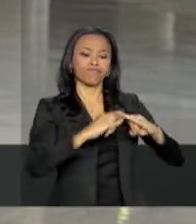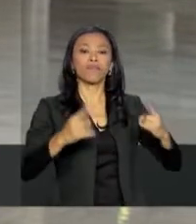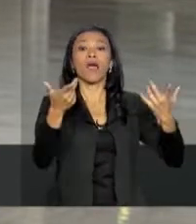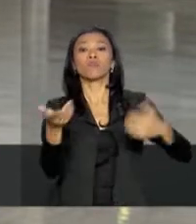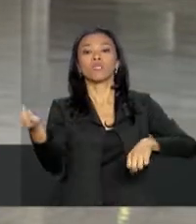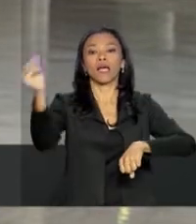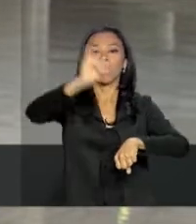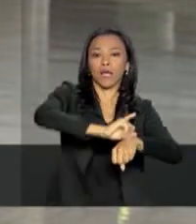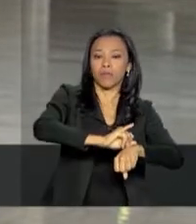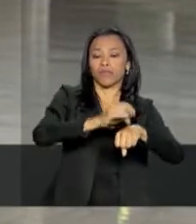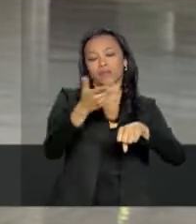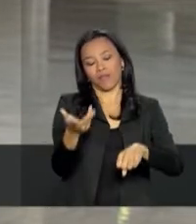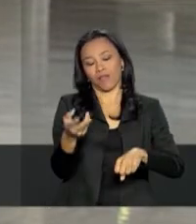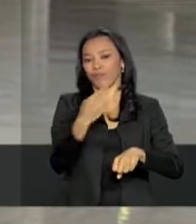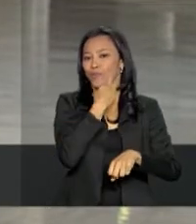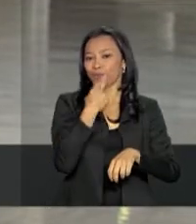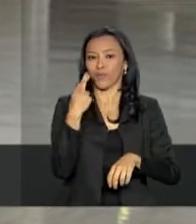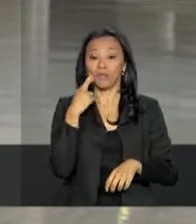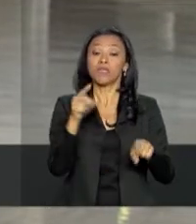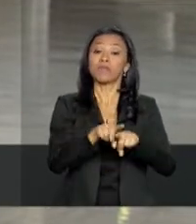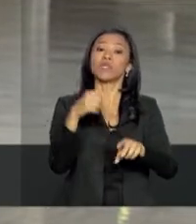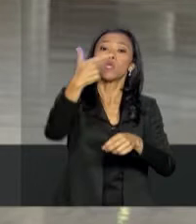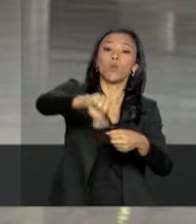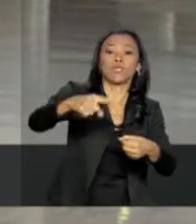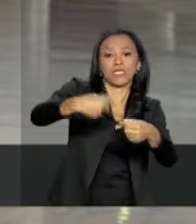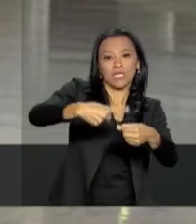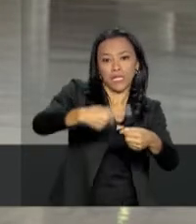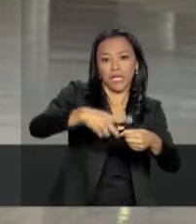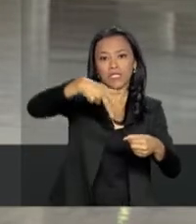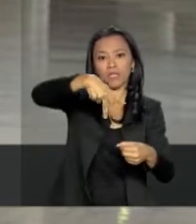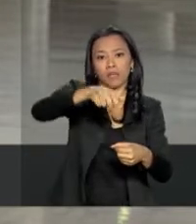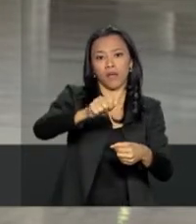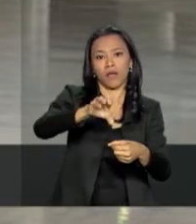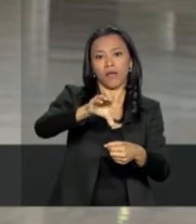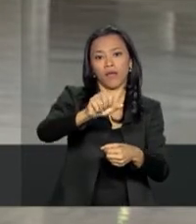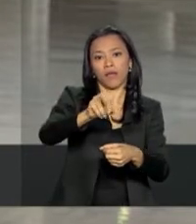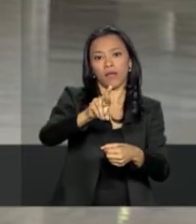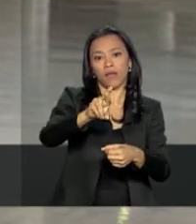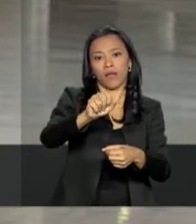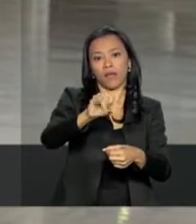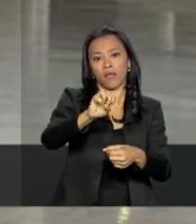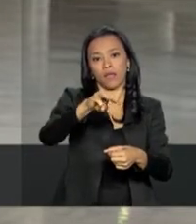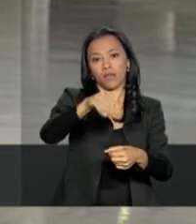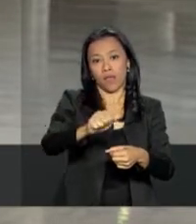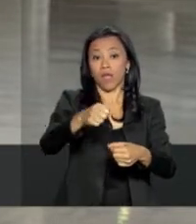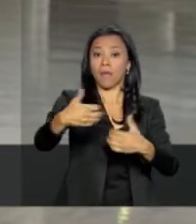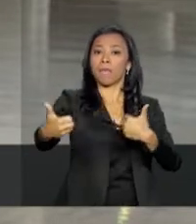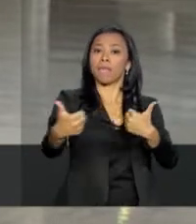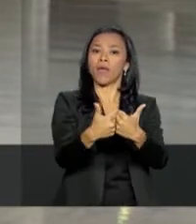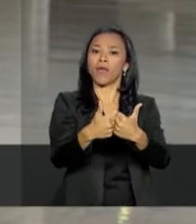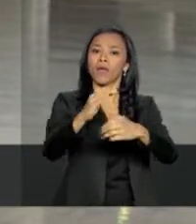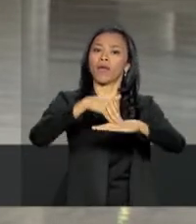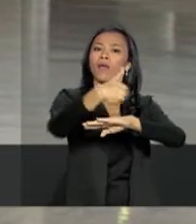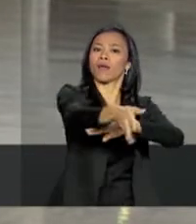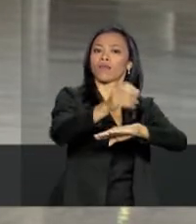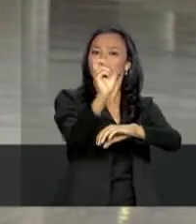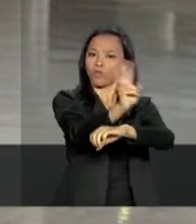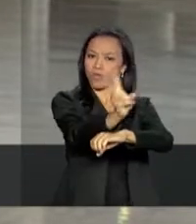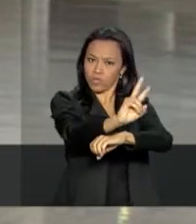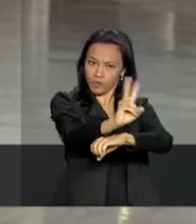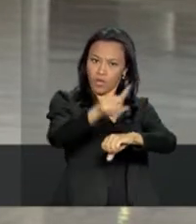roraima e também em pacaraíma na fronteira entre os dois países desde o início do ano